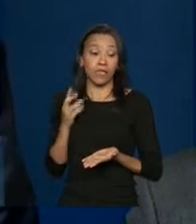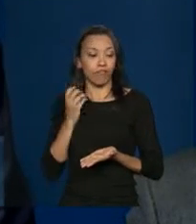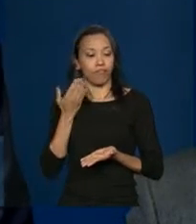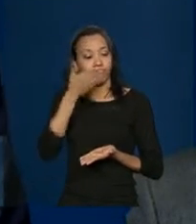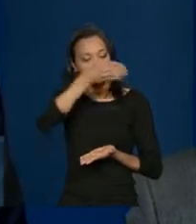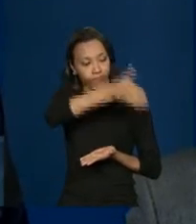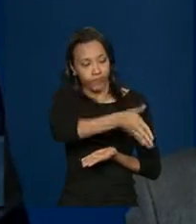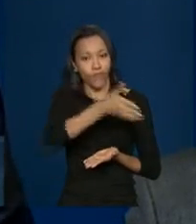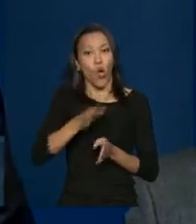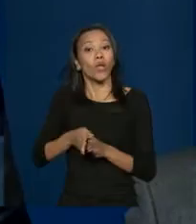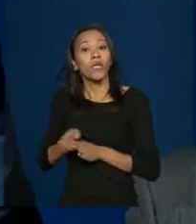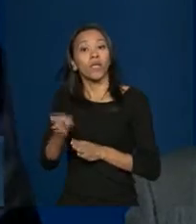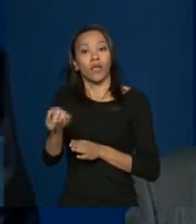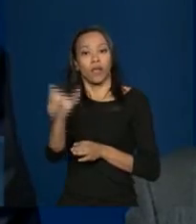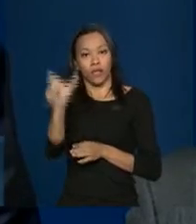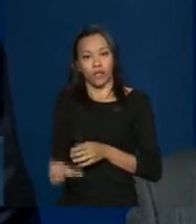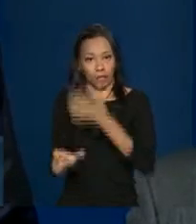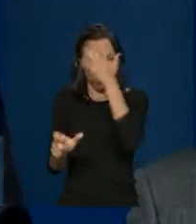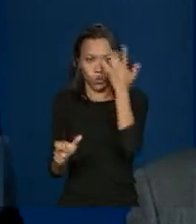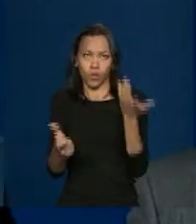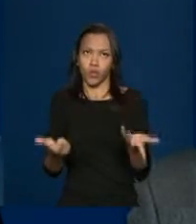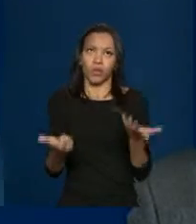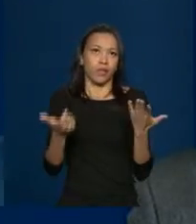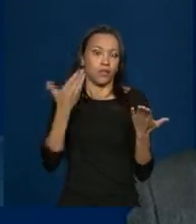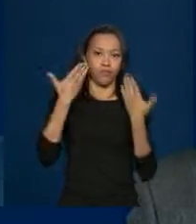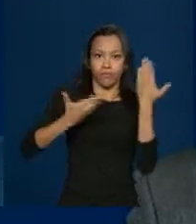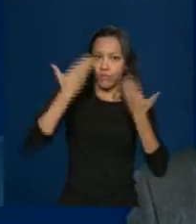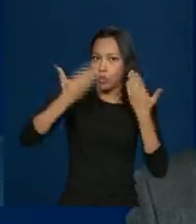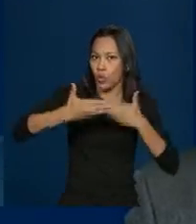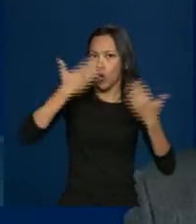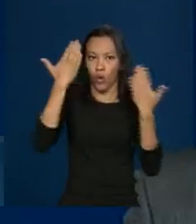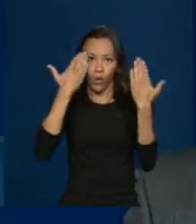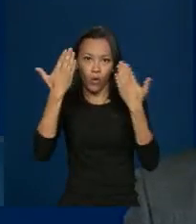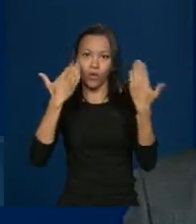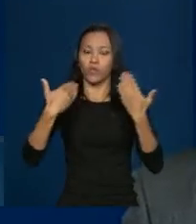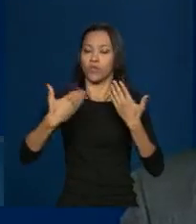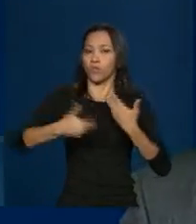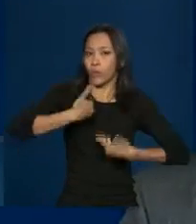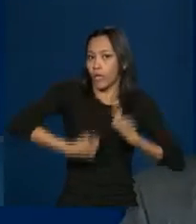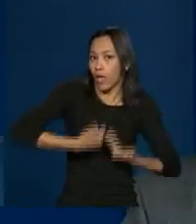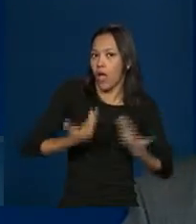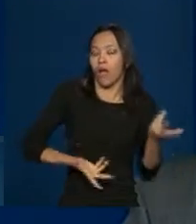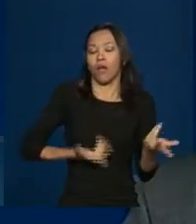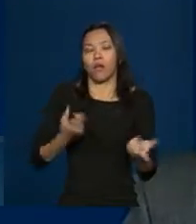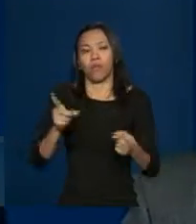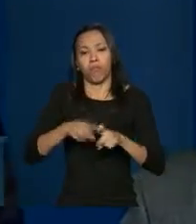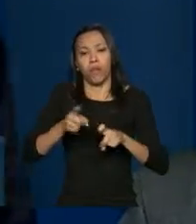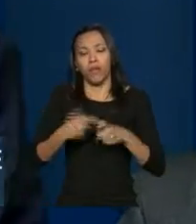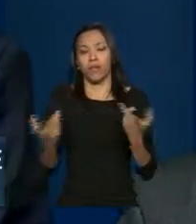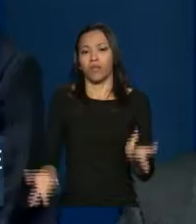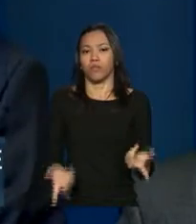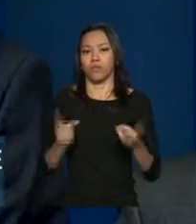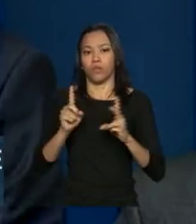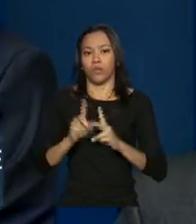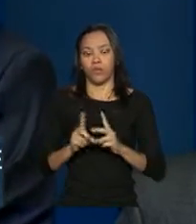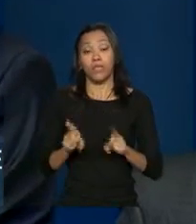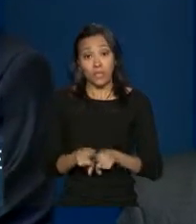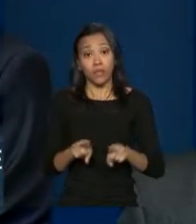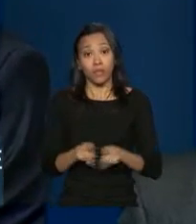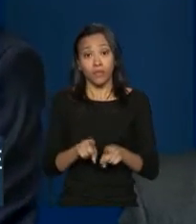públicos para tratamento ou para atenção psicológica, médica e